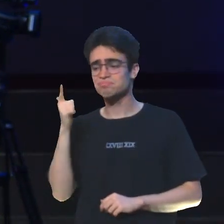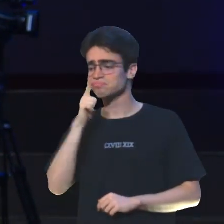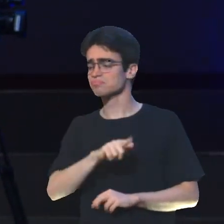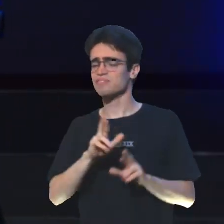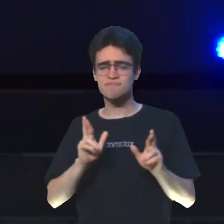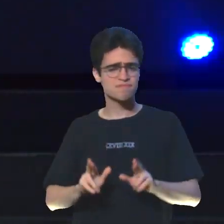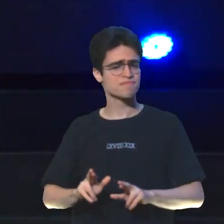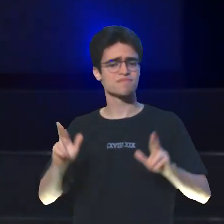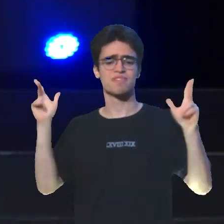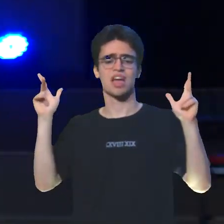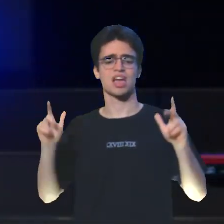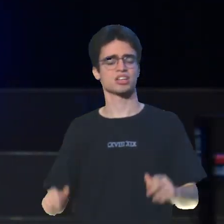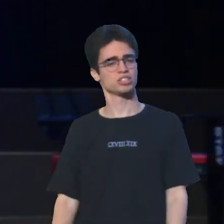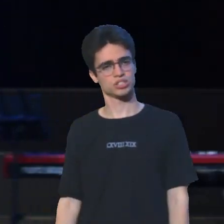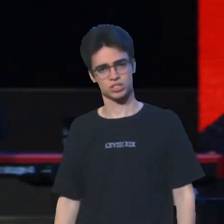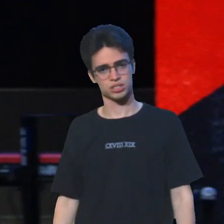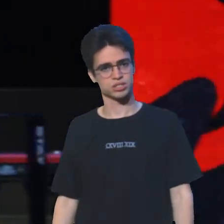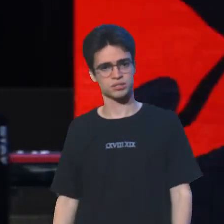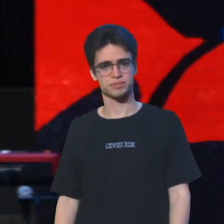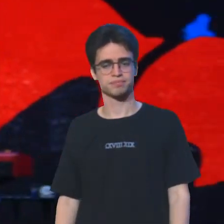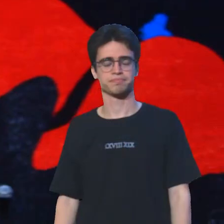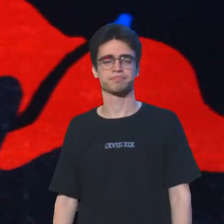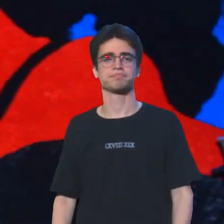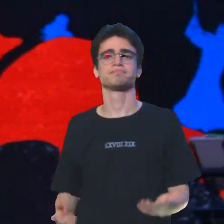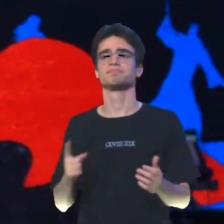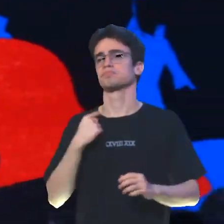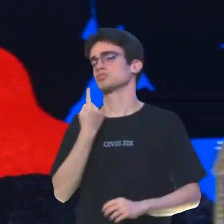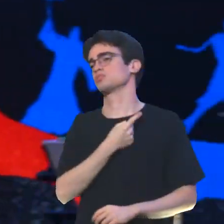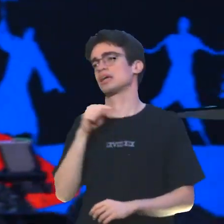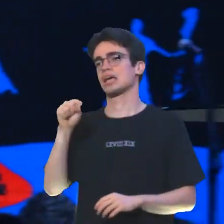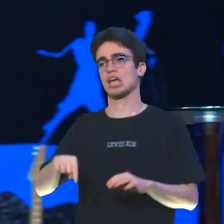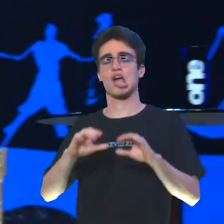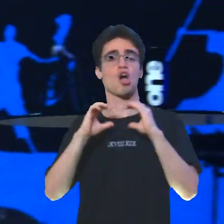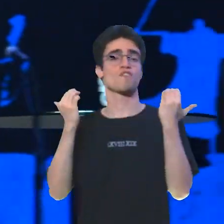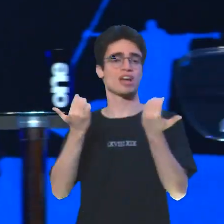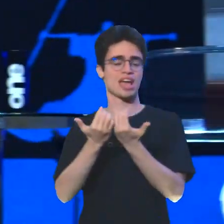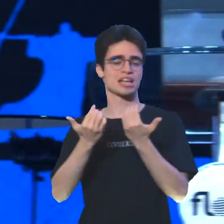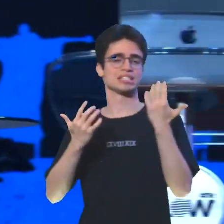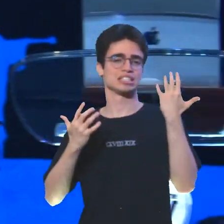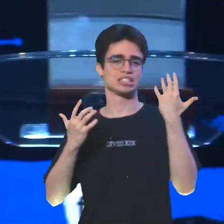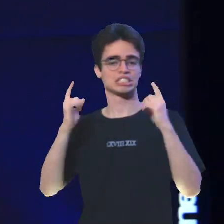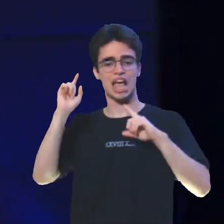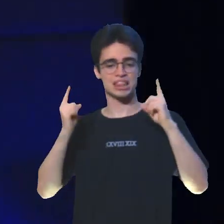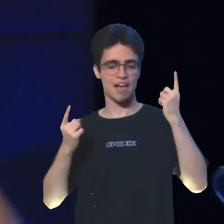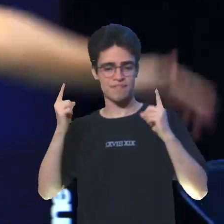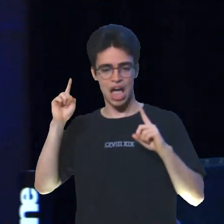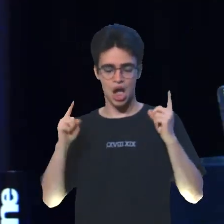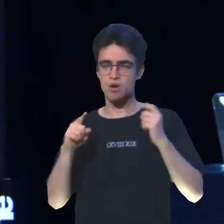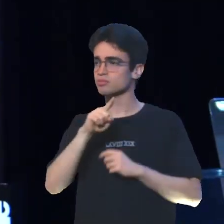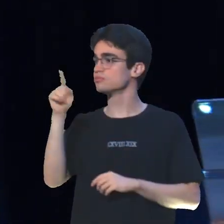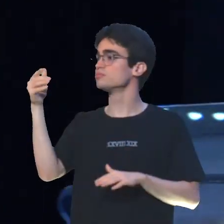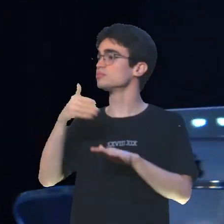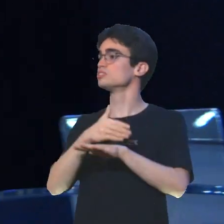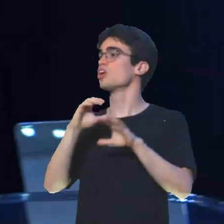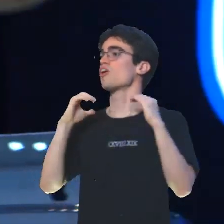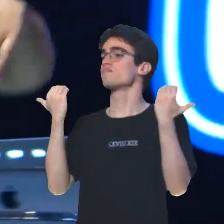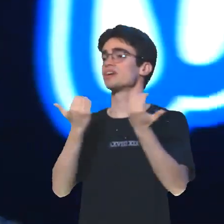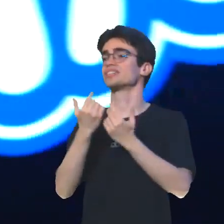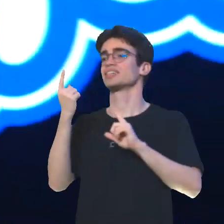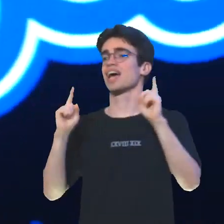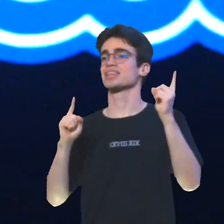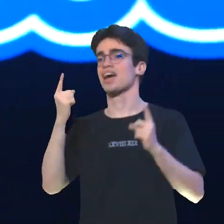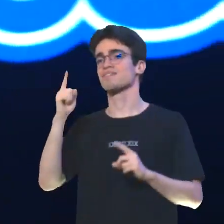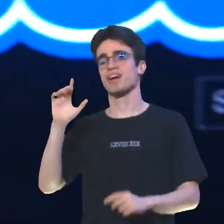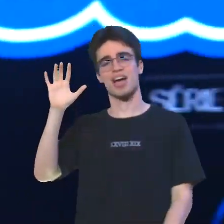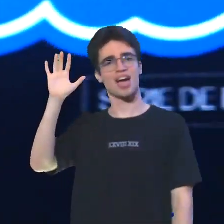diferente. A gente estava na conferência aqui de carnaval. Quem estava na conferência aí?